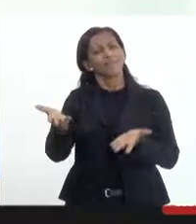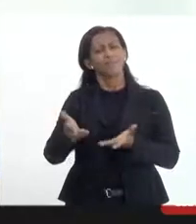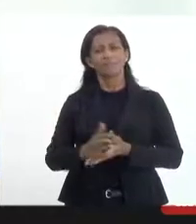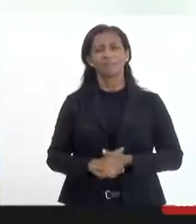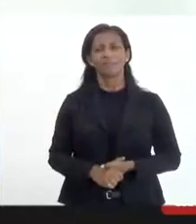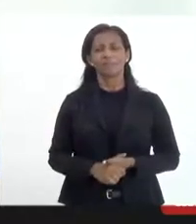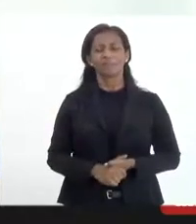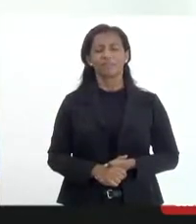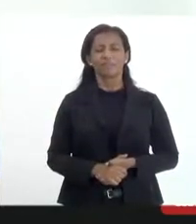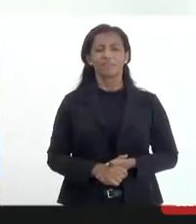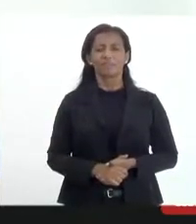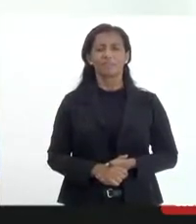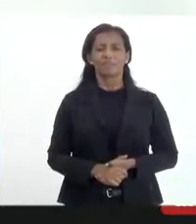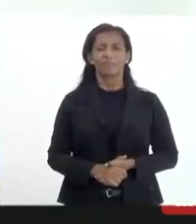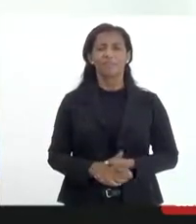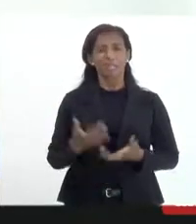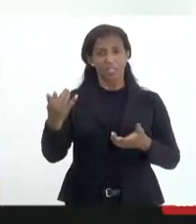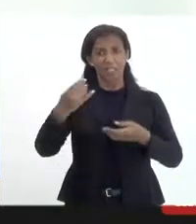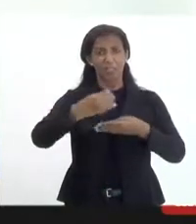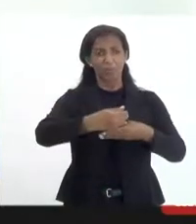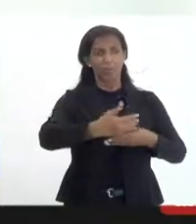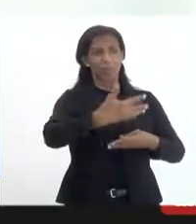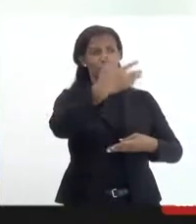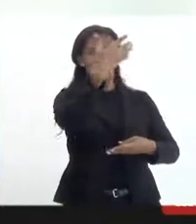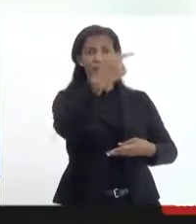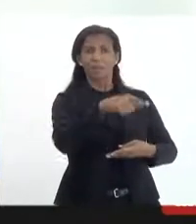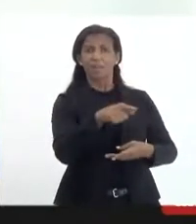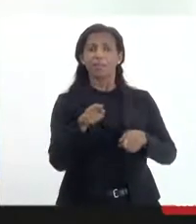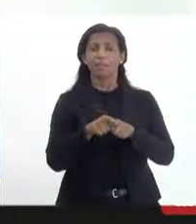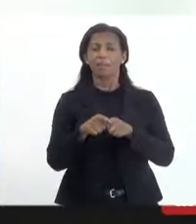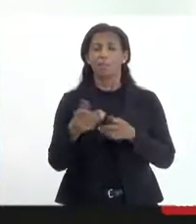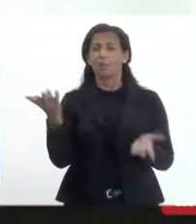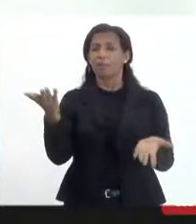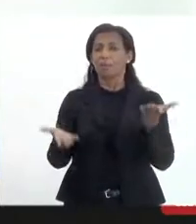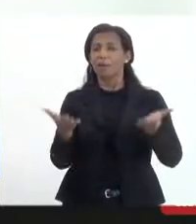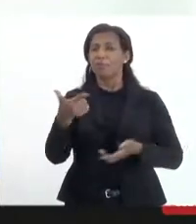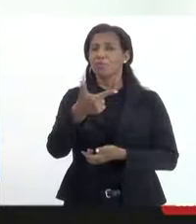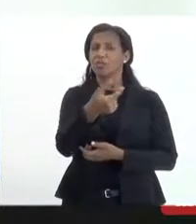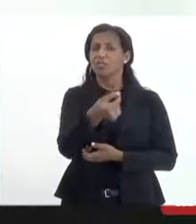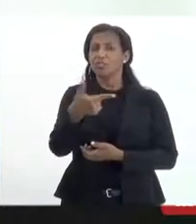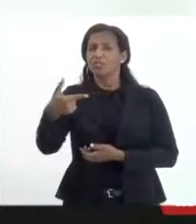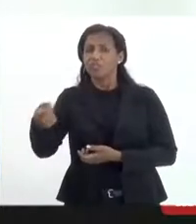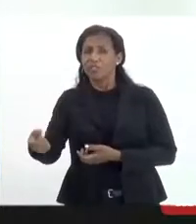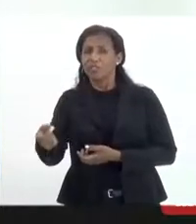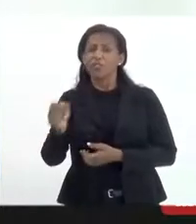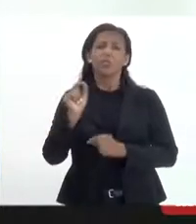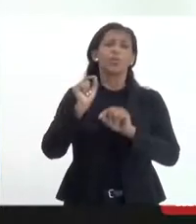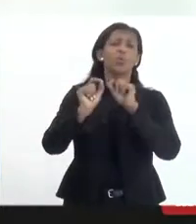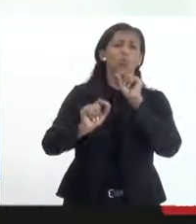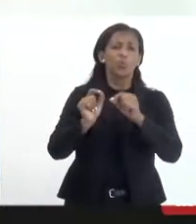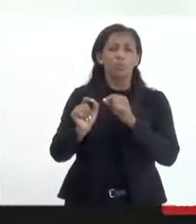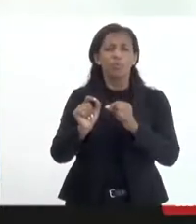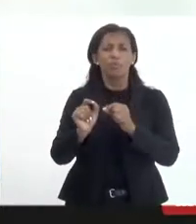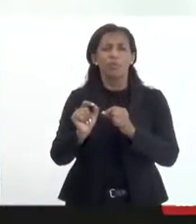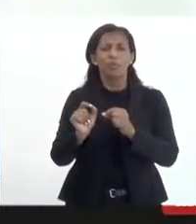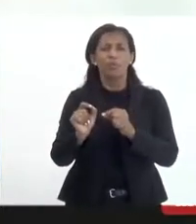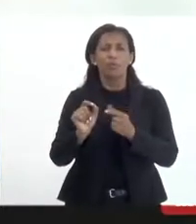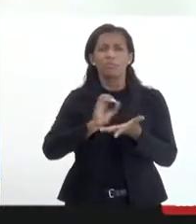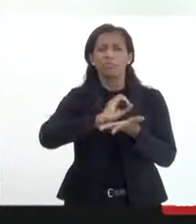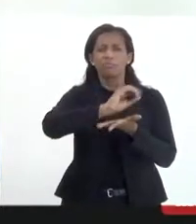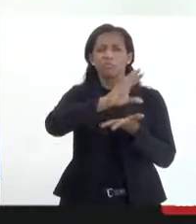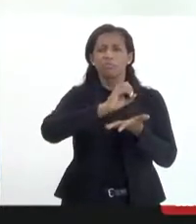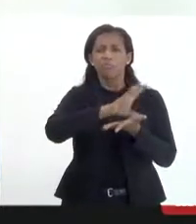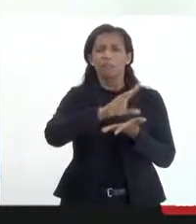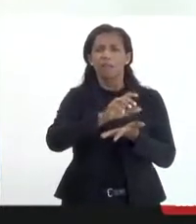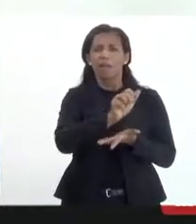e expusesse aqui no balanço de 2020, que foi o último, o que foi lançado e escrito em